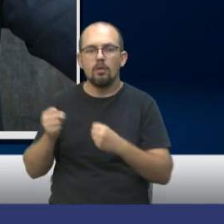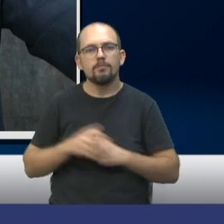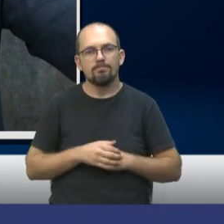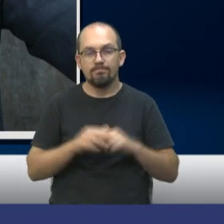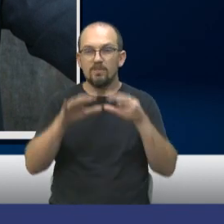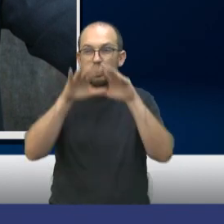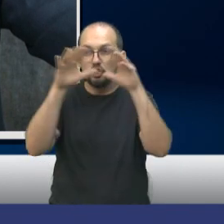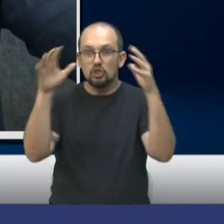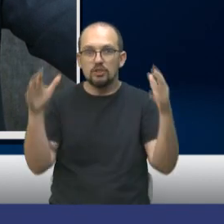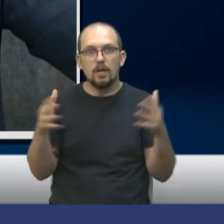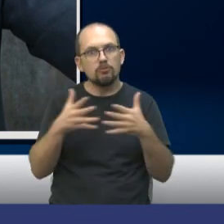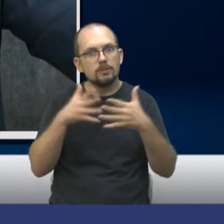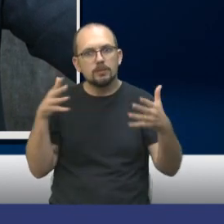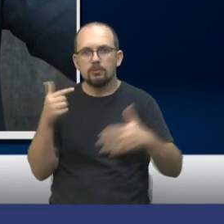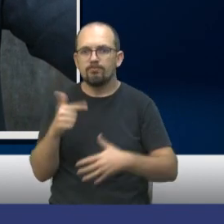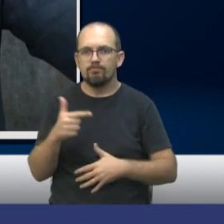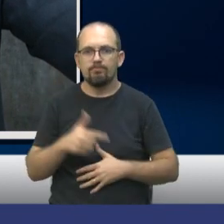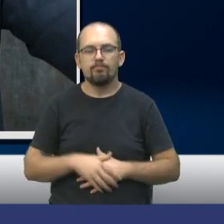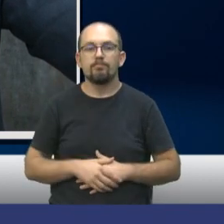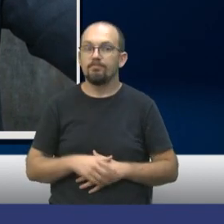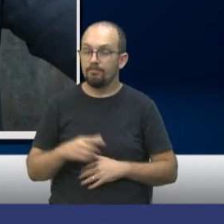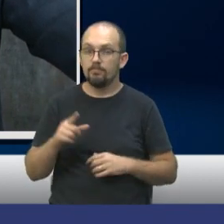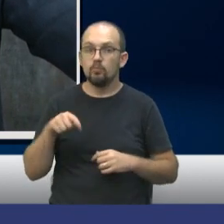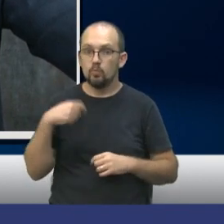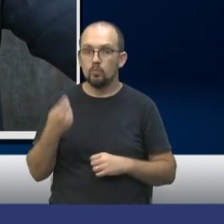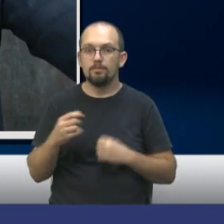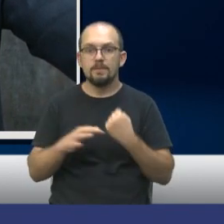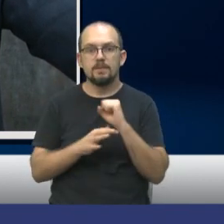Isso trata-se de segurança